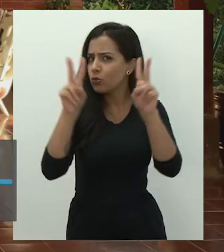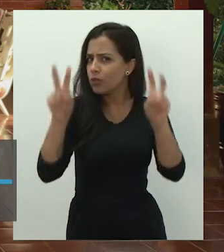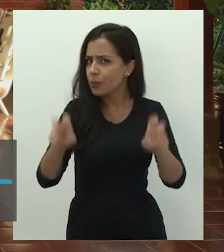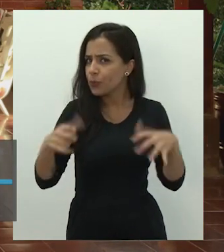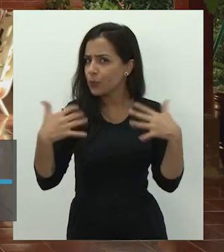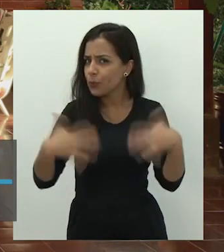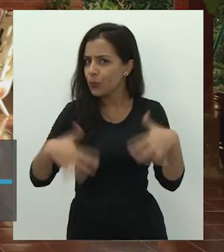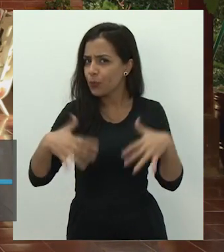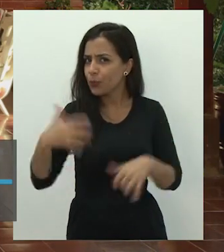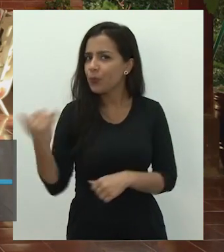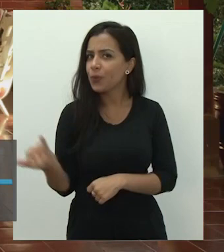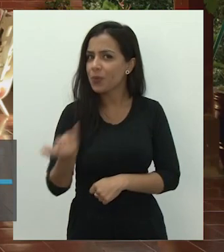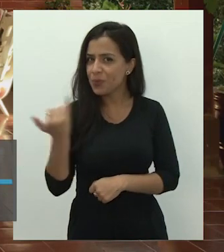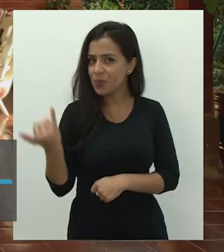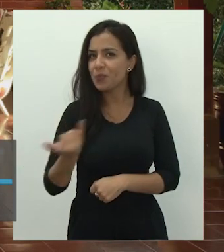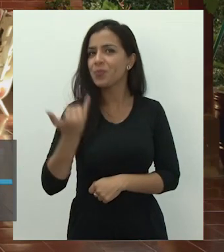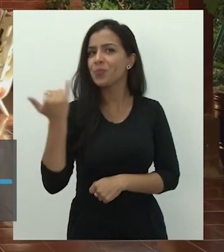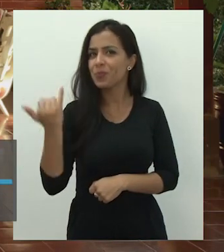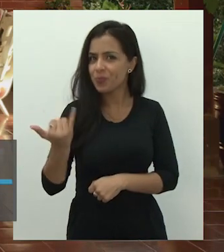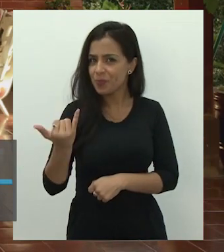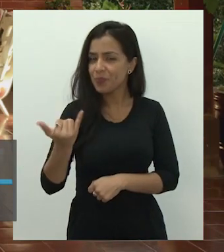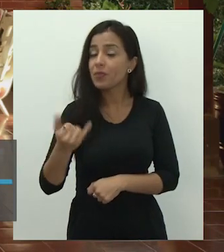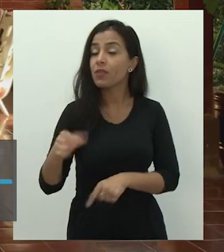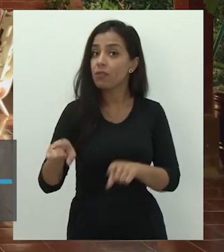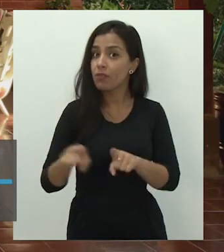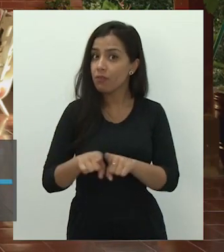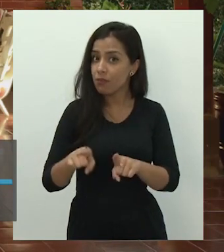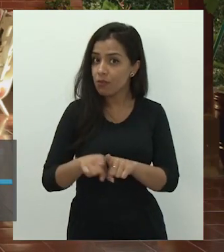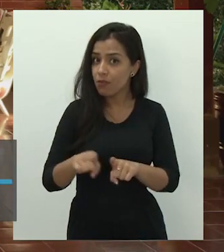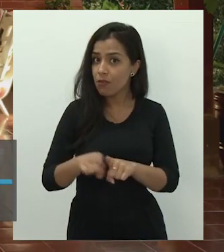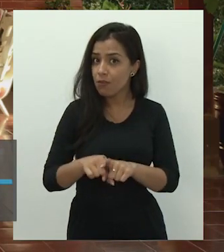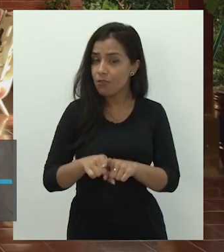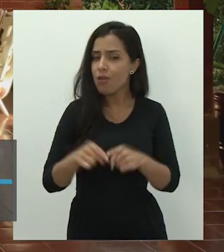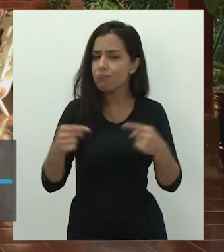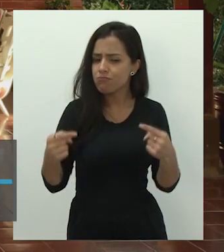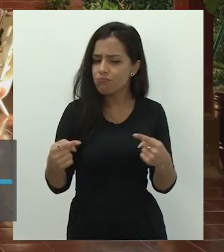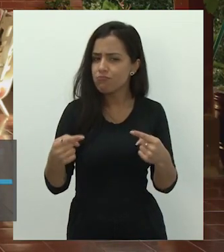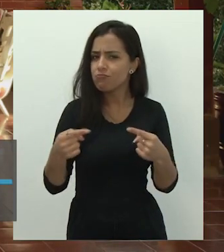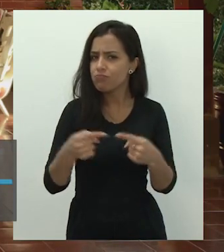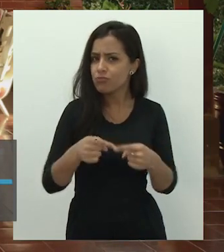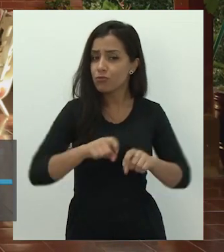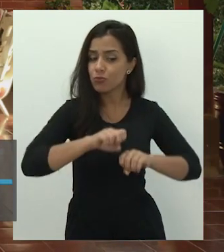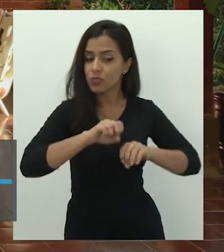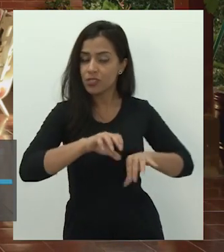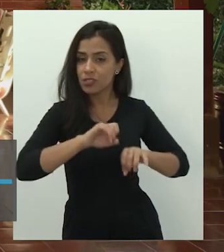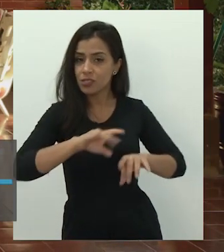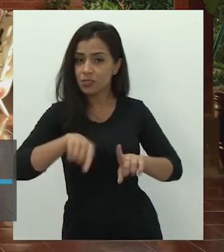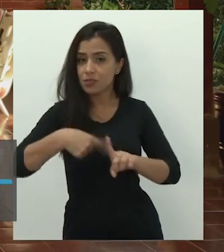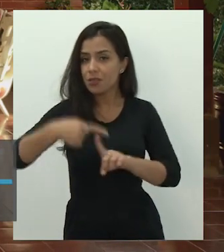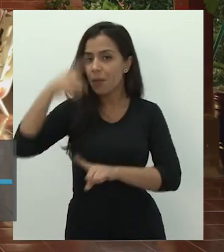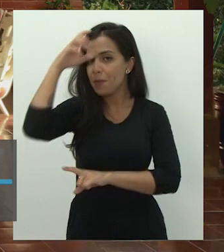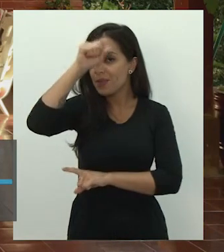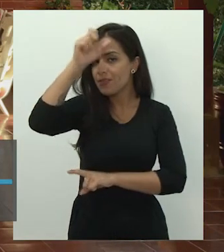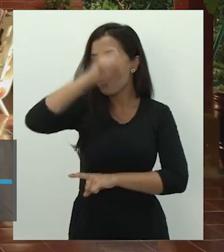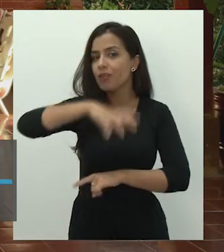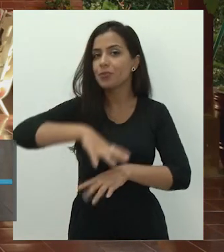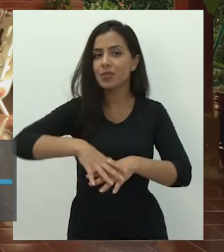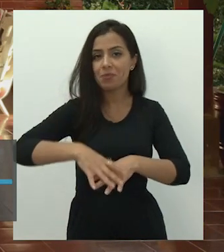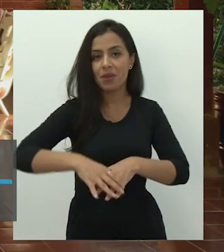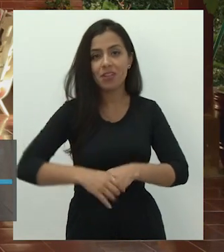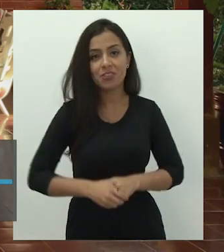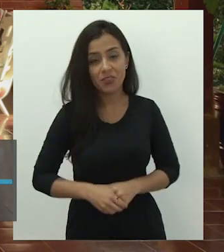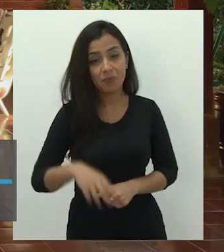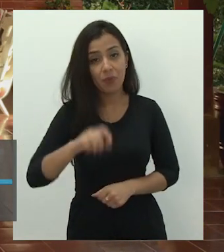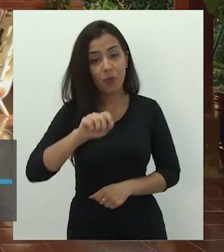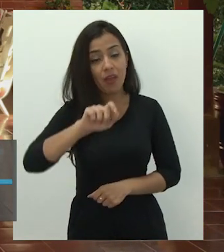importante e, eu diria, essencial no ensino e na aprendizagem matemática, a